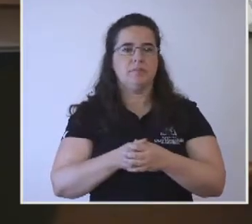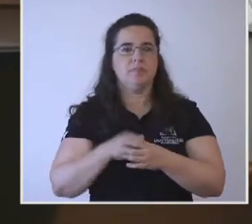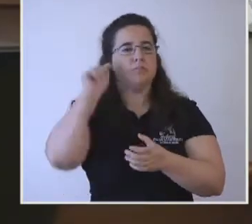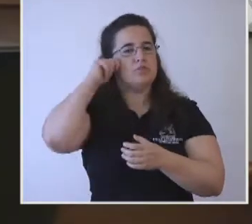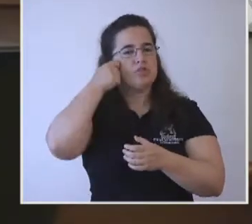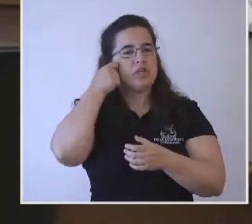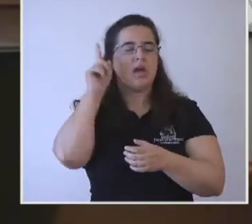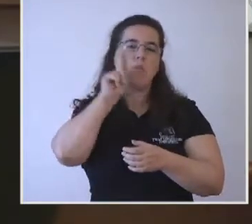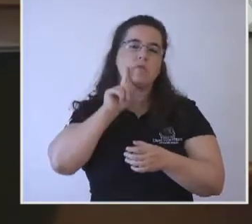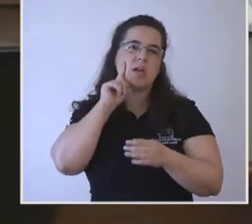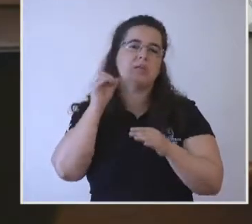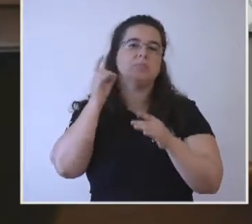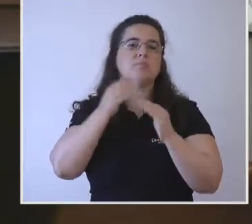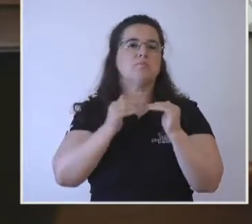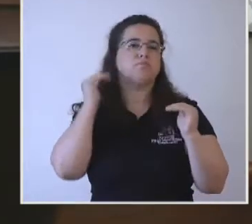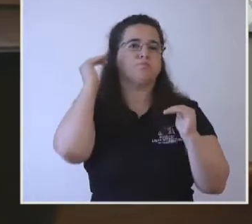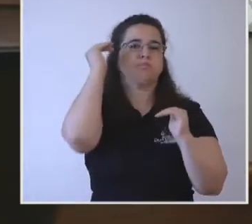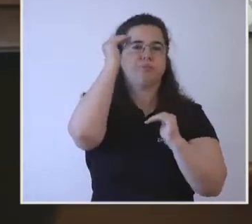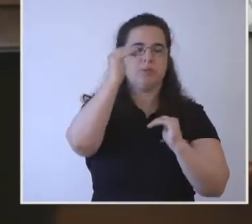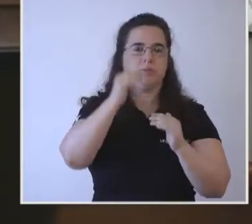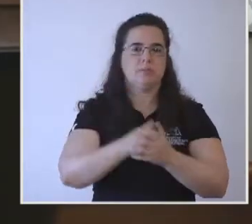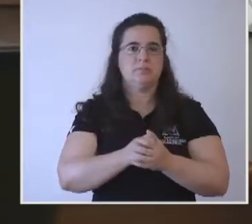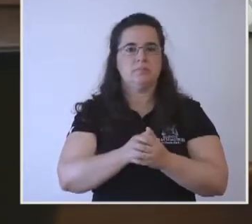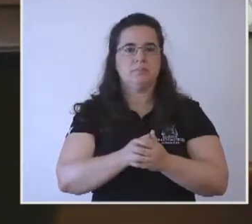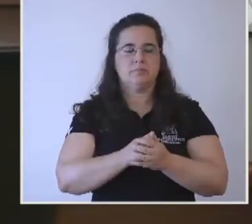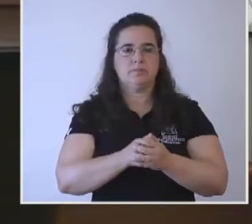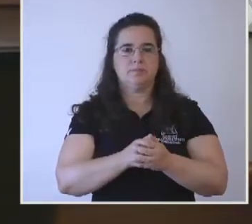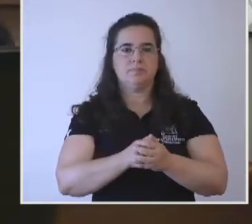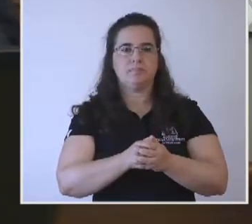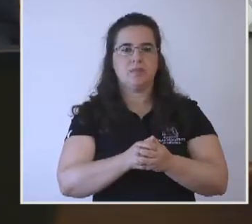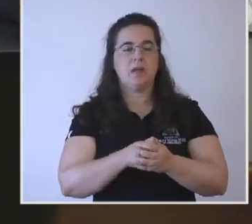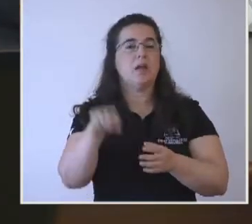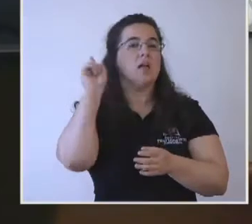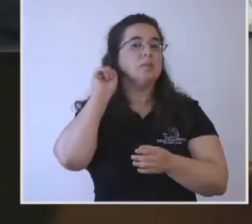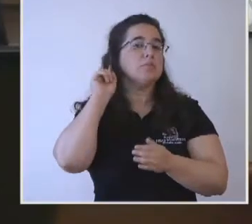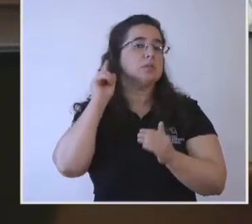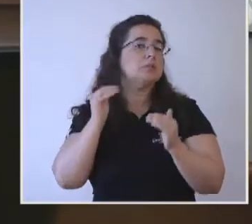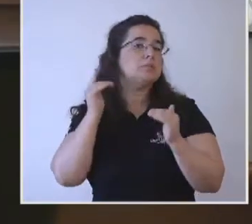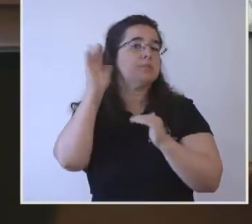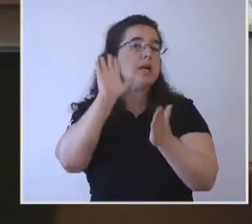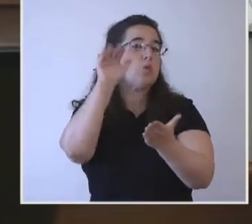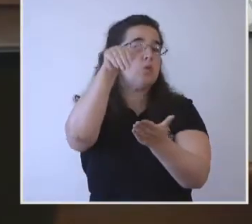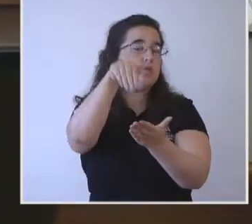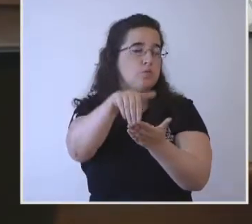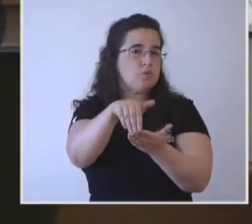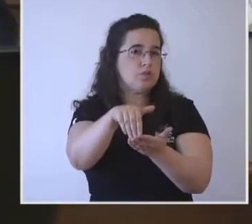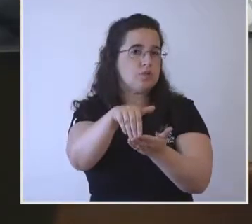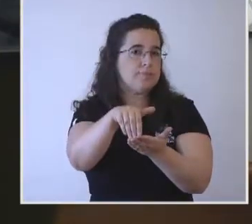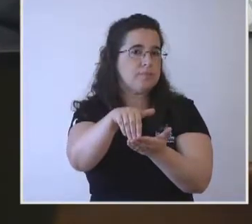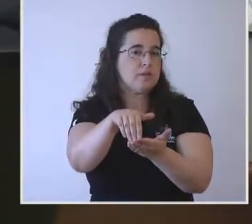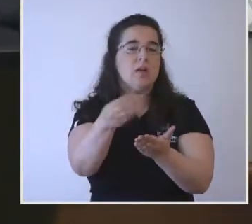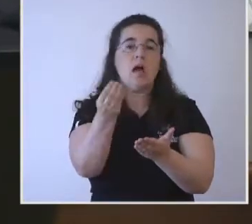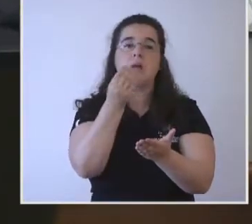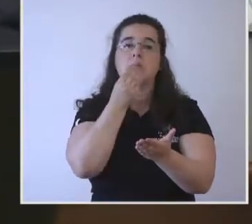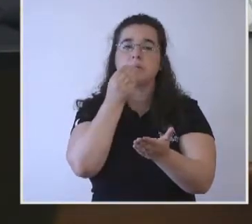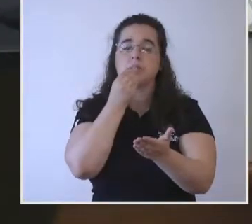Na mulher, parece não haver grande diferença. Mais importante eram as conclusões. As dietas